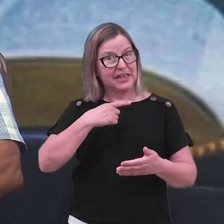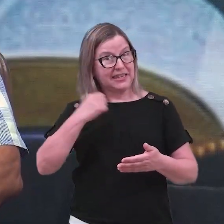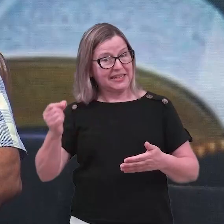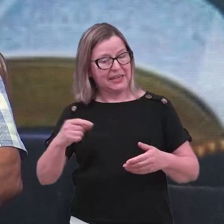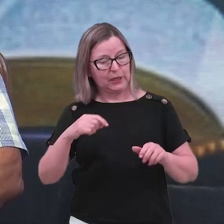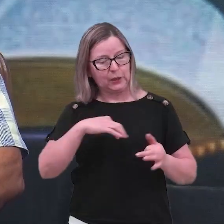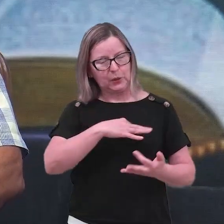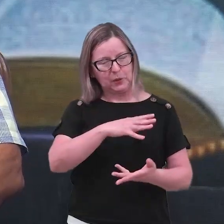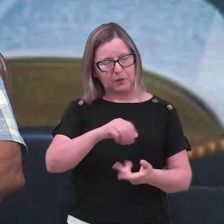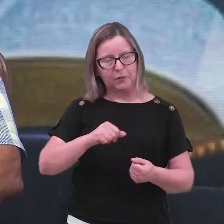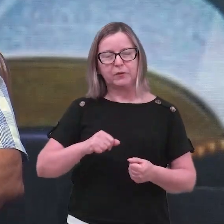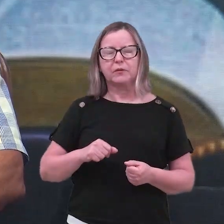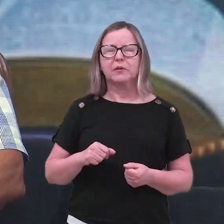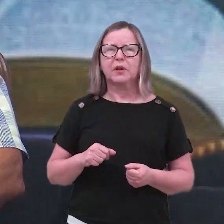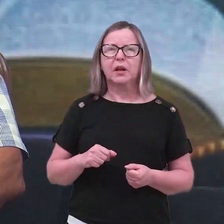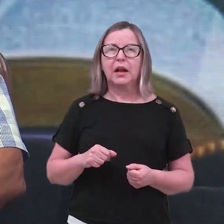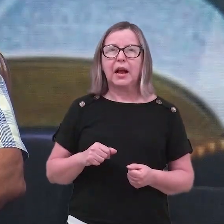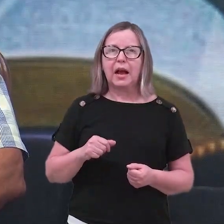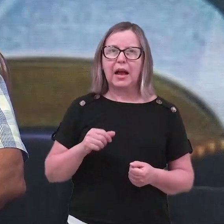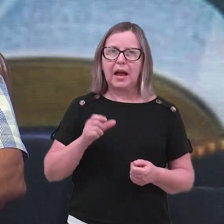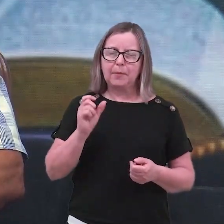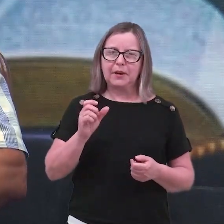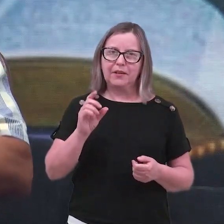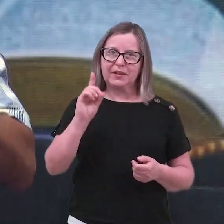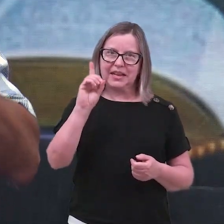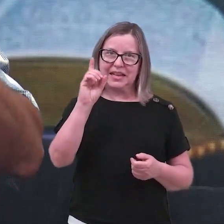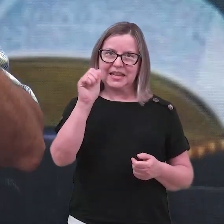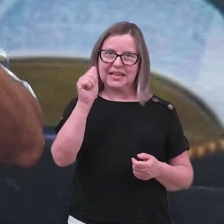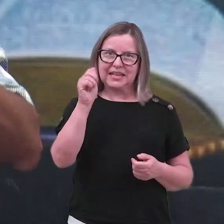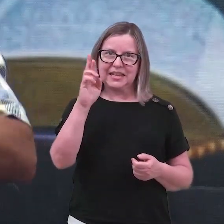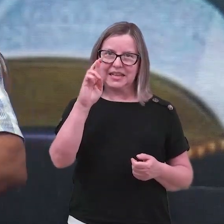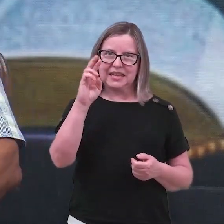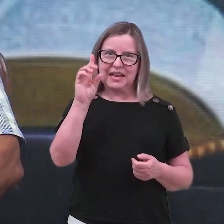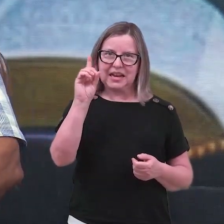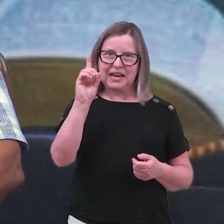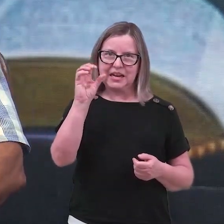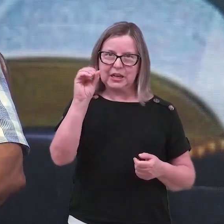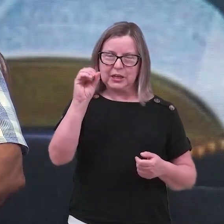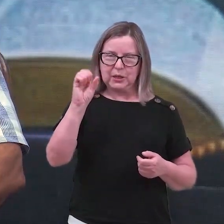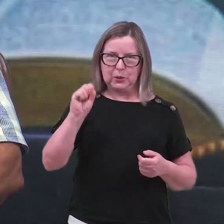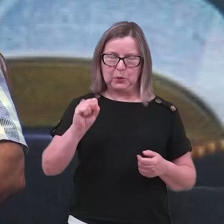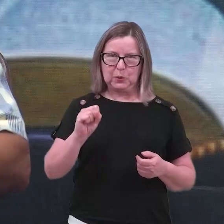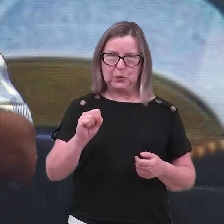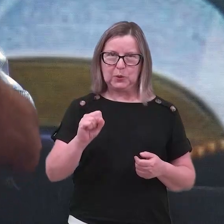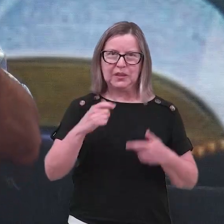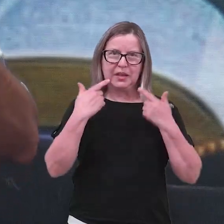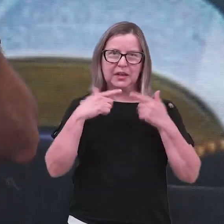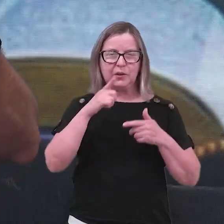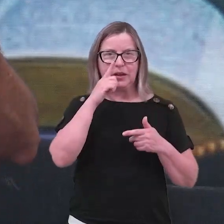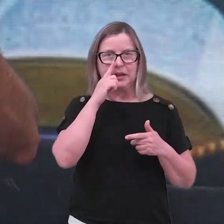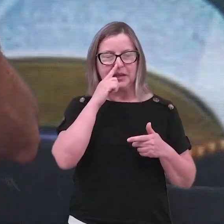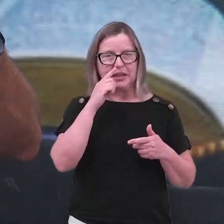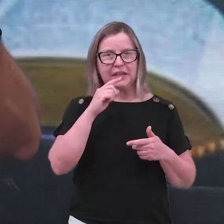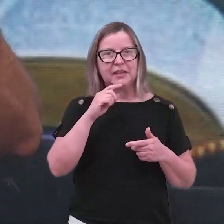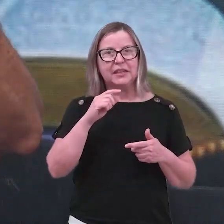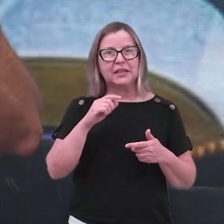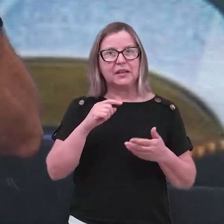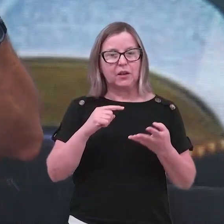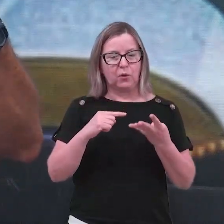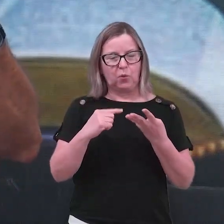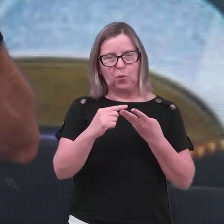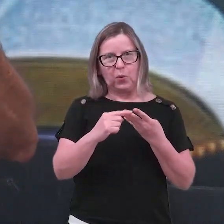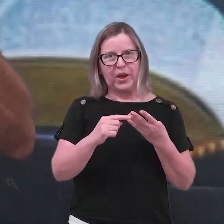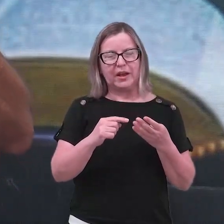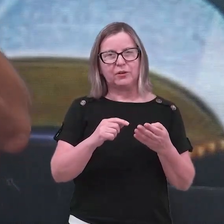olhando essa palavra dardos no grego, pastor Eric, ela tem pelo menos 4 significados. O primeiro significado,